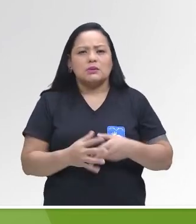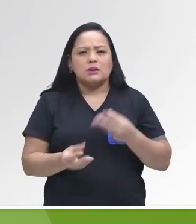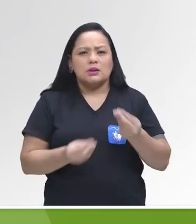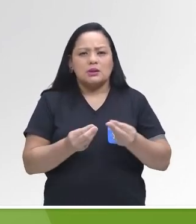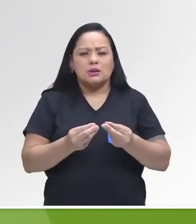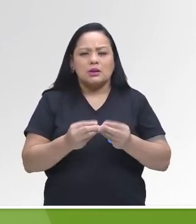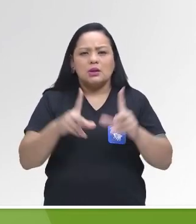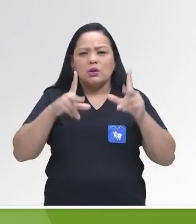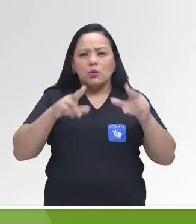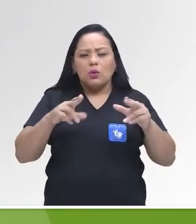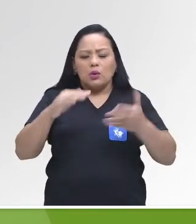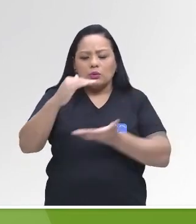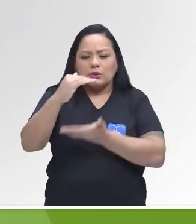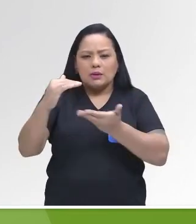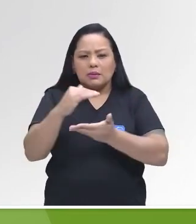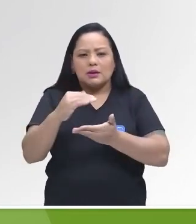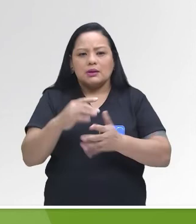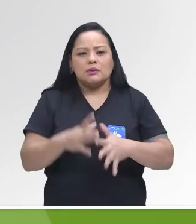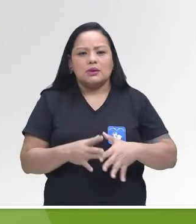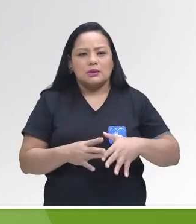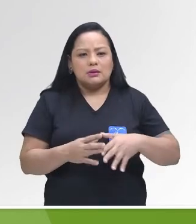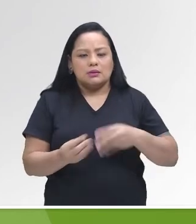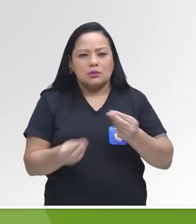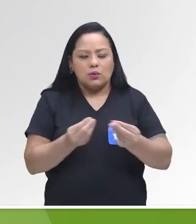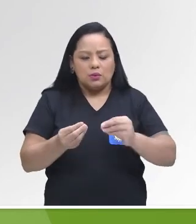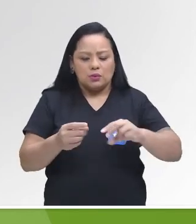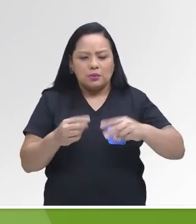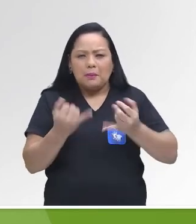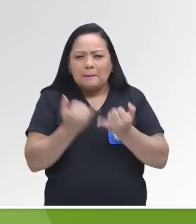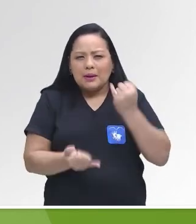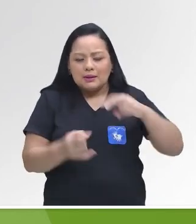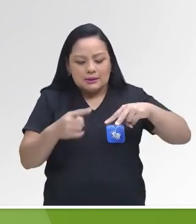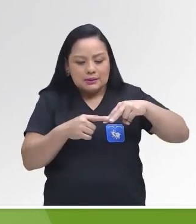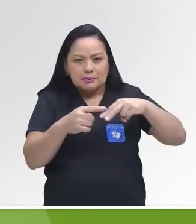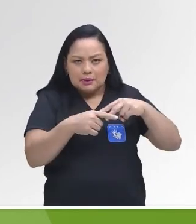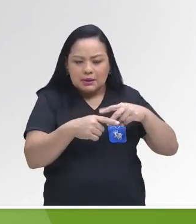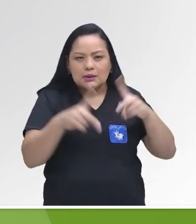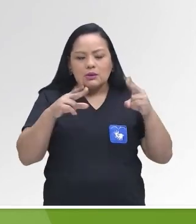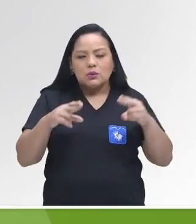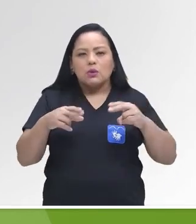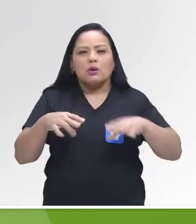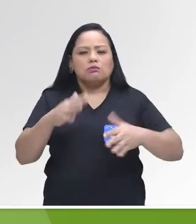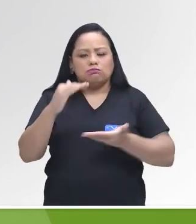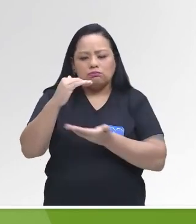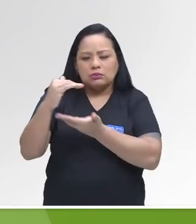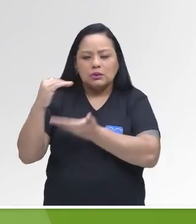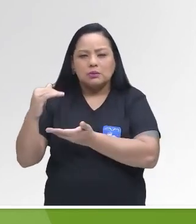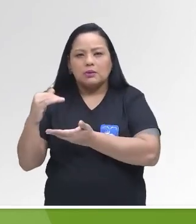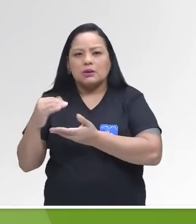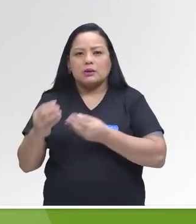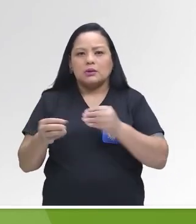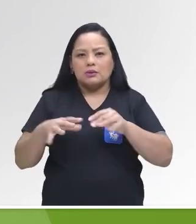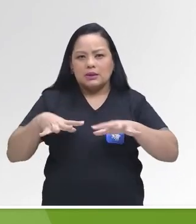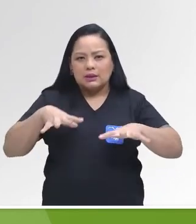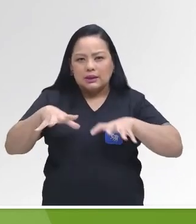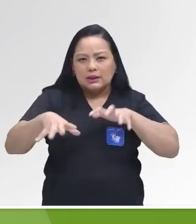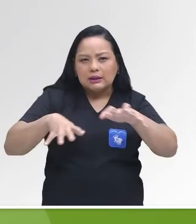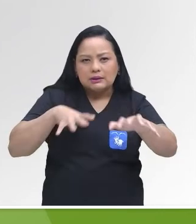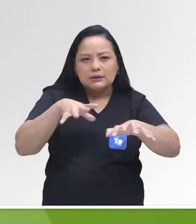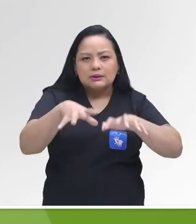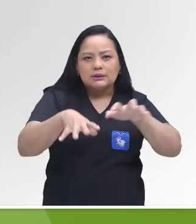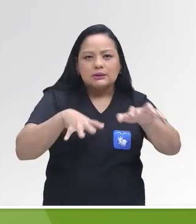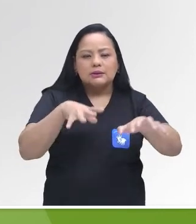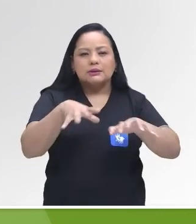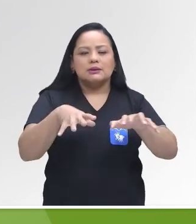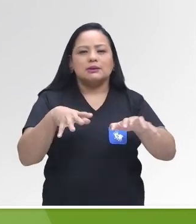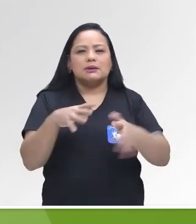aproximadamente igual, tá? Então vocês podem ver que ela já anda, né? Na verdade, ela anda assim, parece um réptil, né? Ela